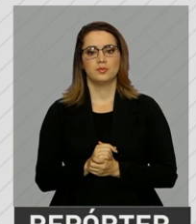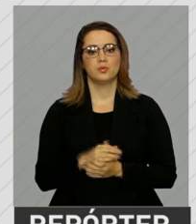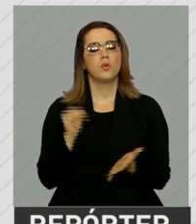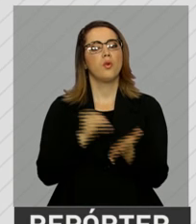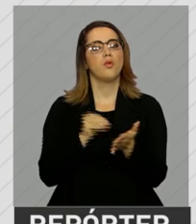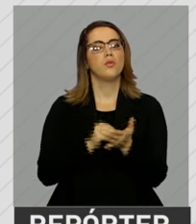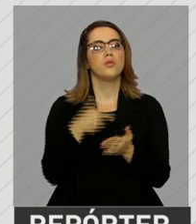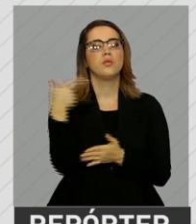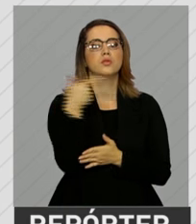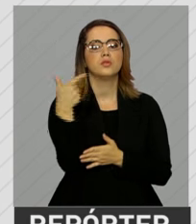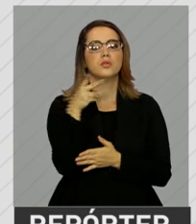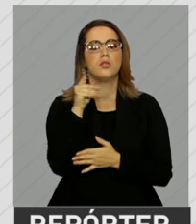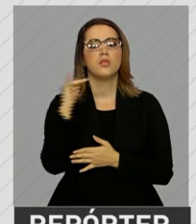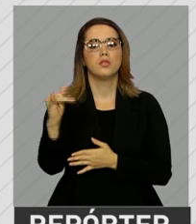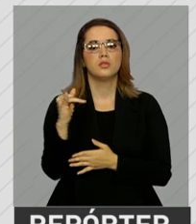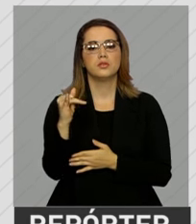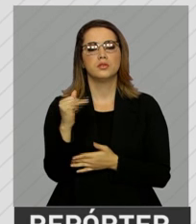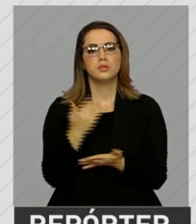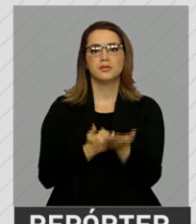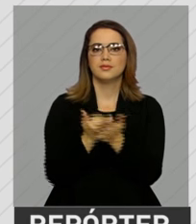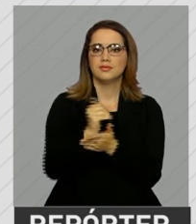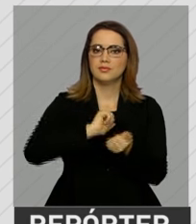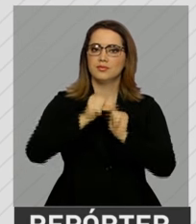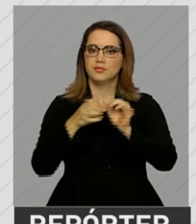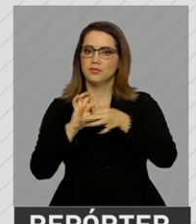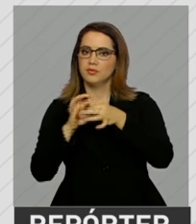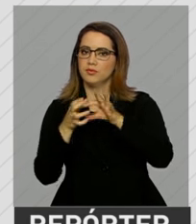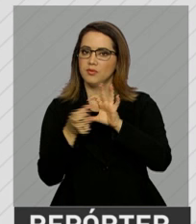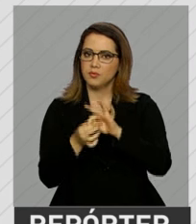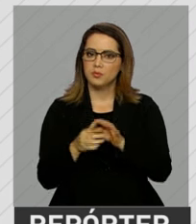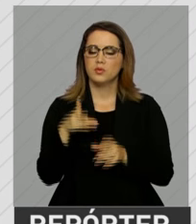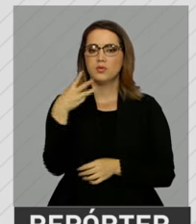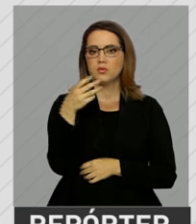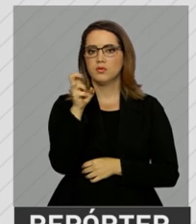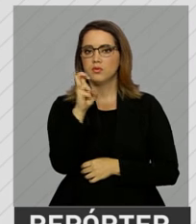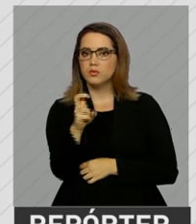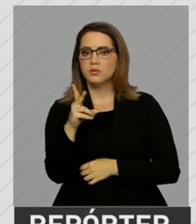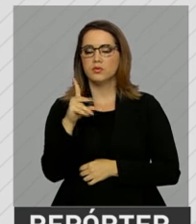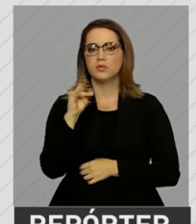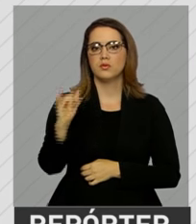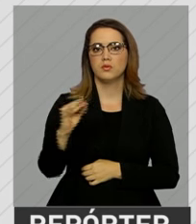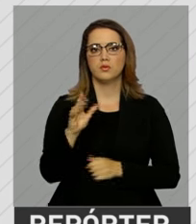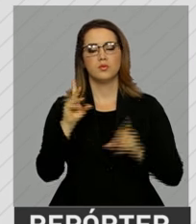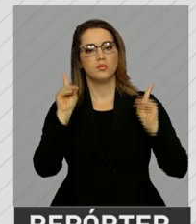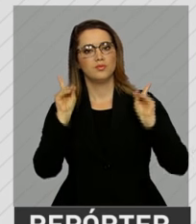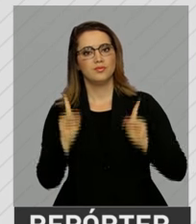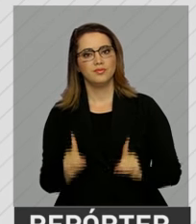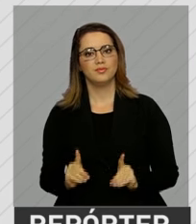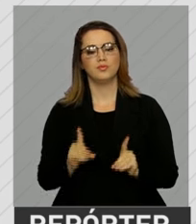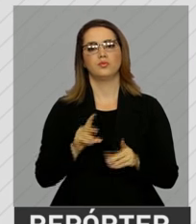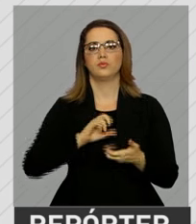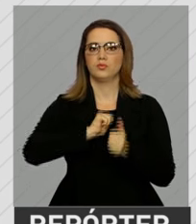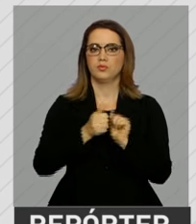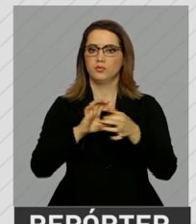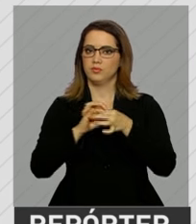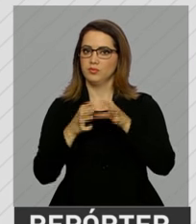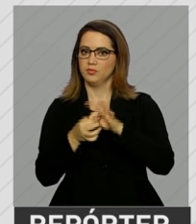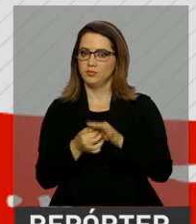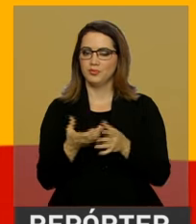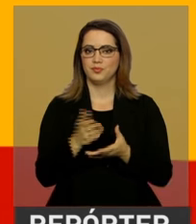Faltam 2 dias para os Jogos Olímpicos e 35 dias para os Jogos Paralímpicos Rio